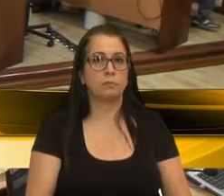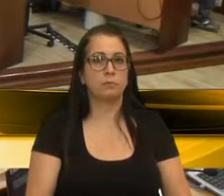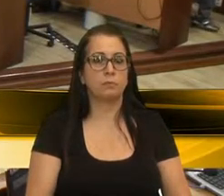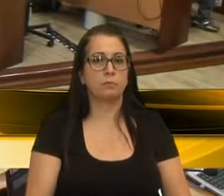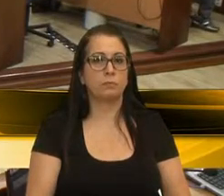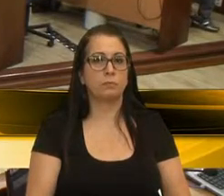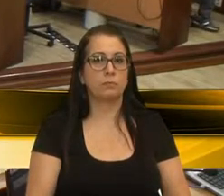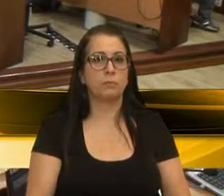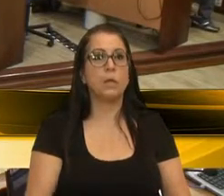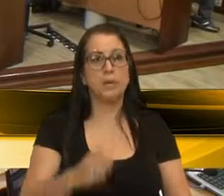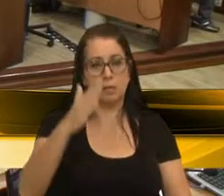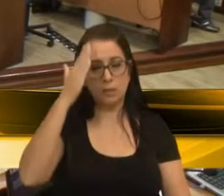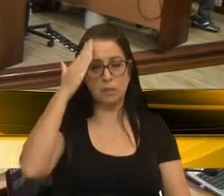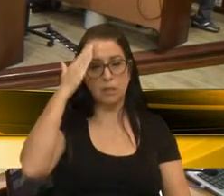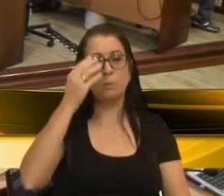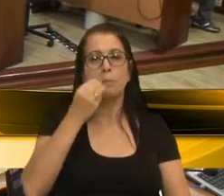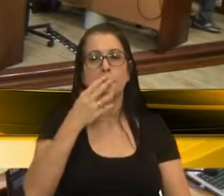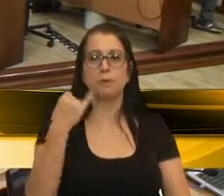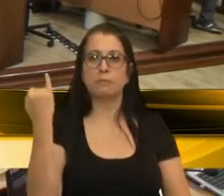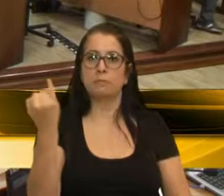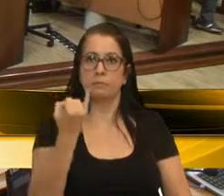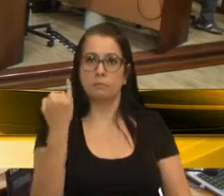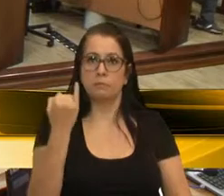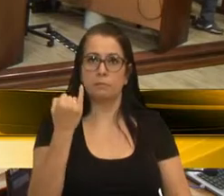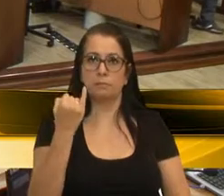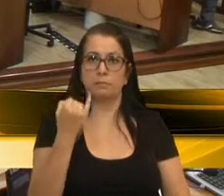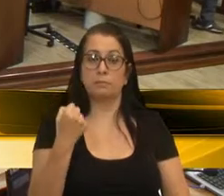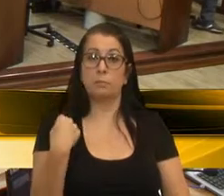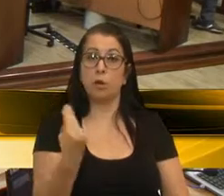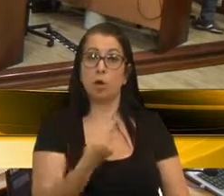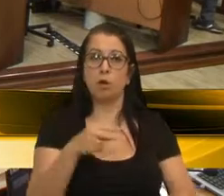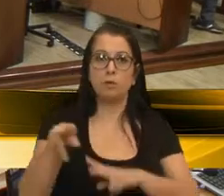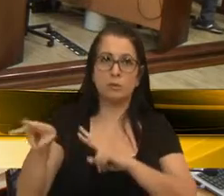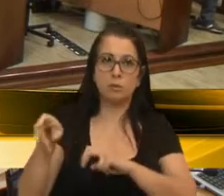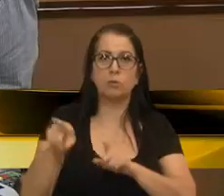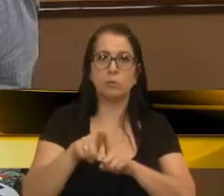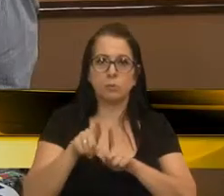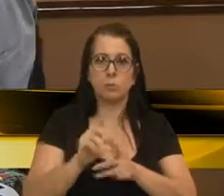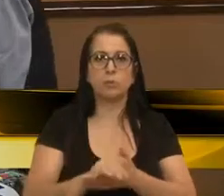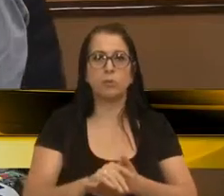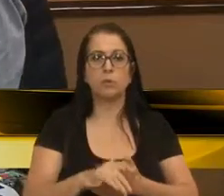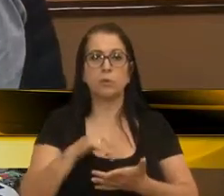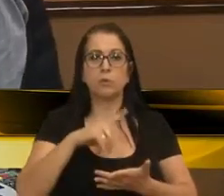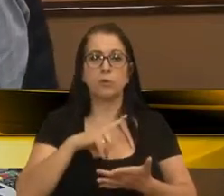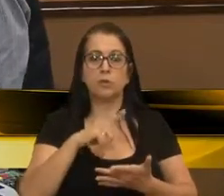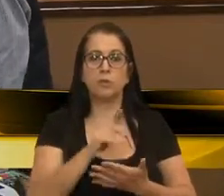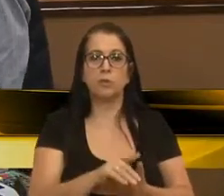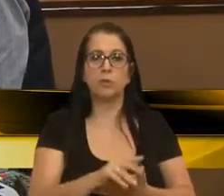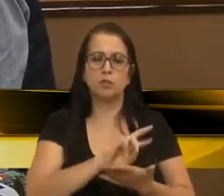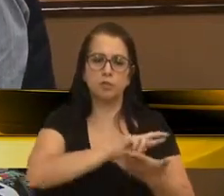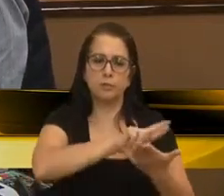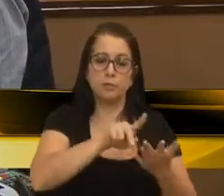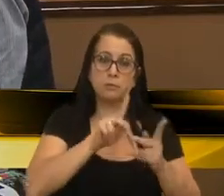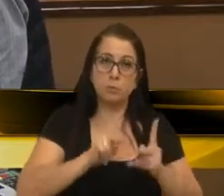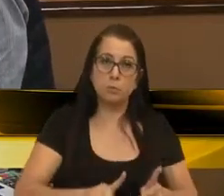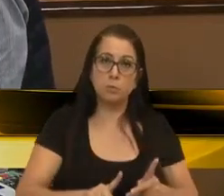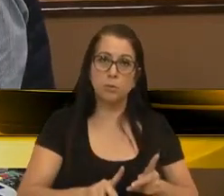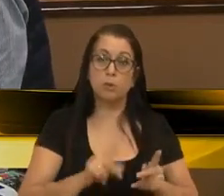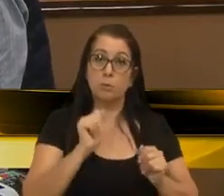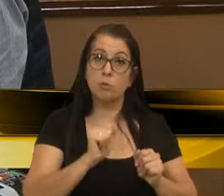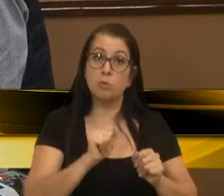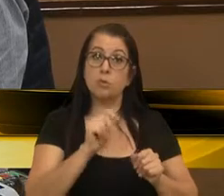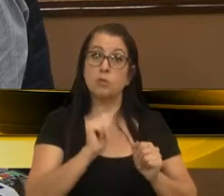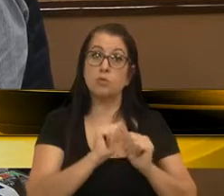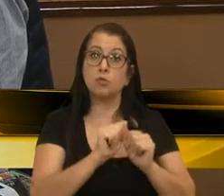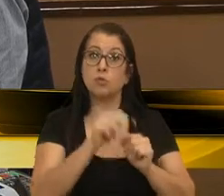A gente sabe muito bem da importância para a nossa agricultura também, né? Que é onde que teríamos várias pessoas que poderiam